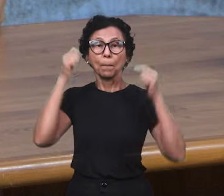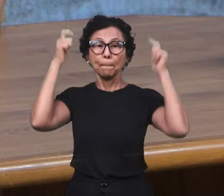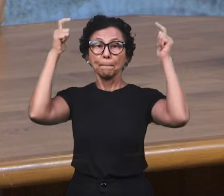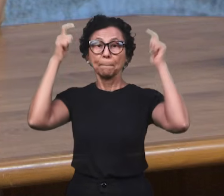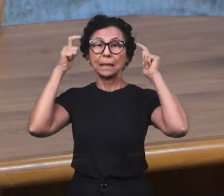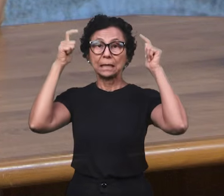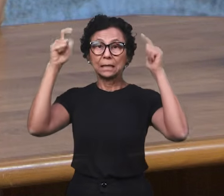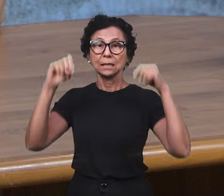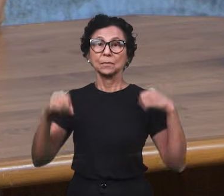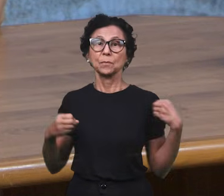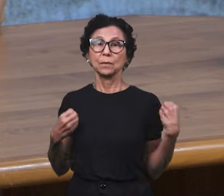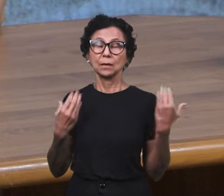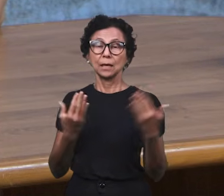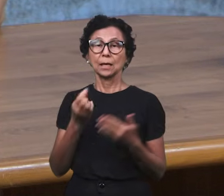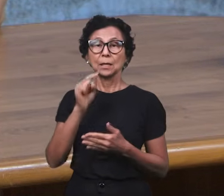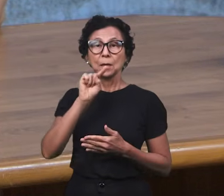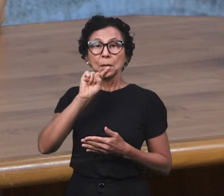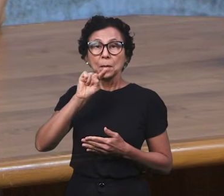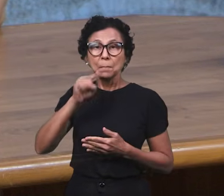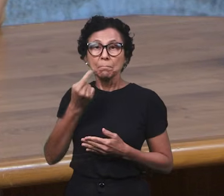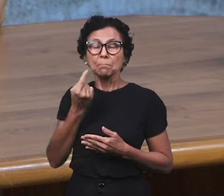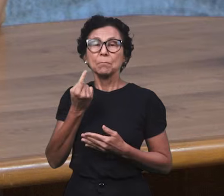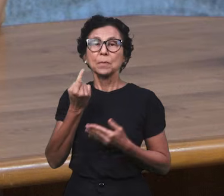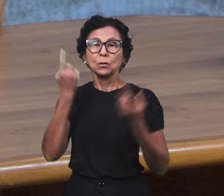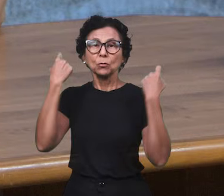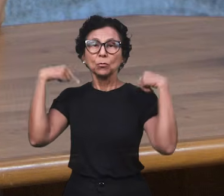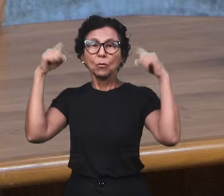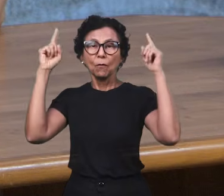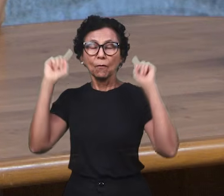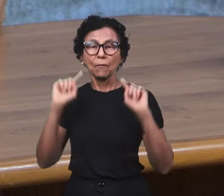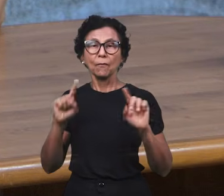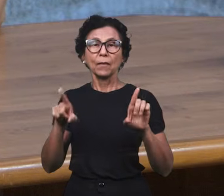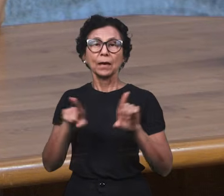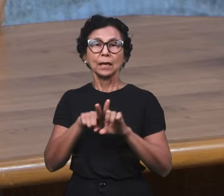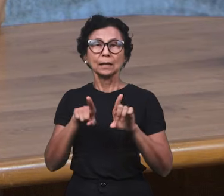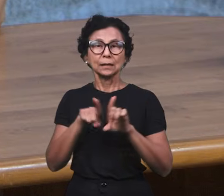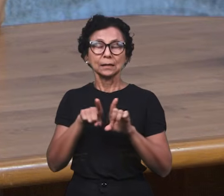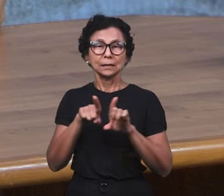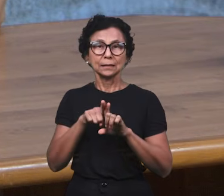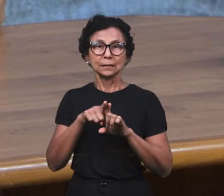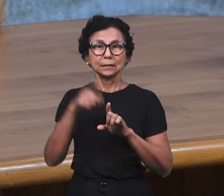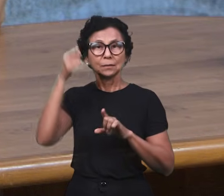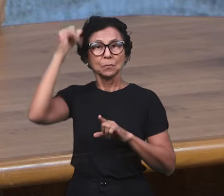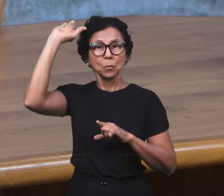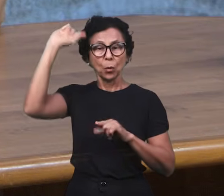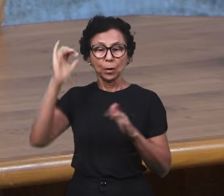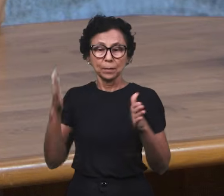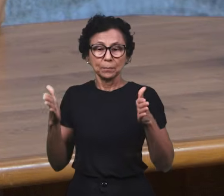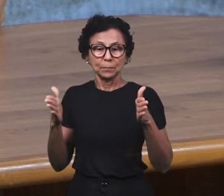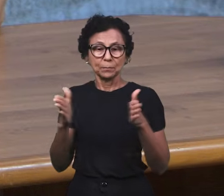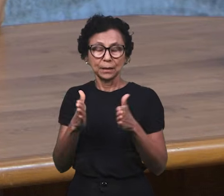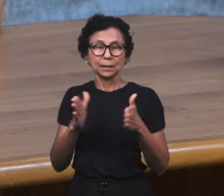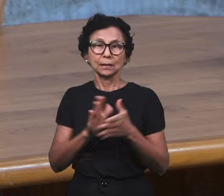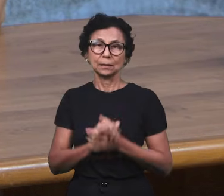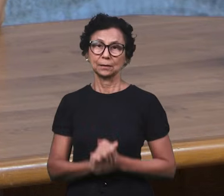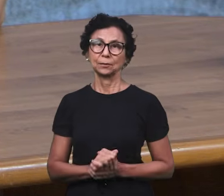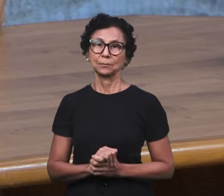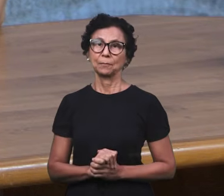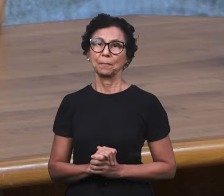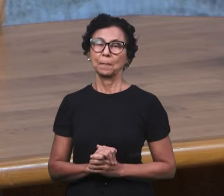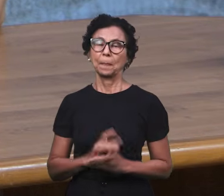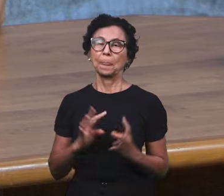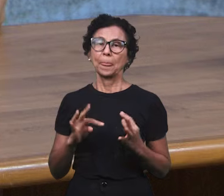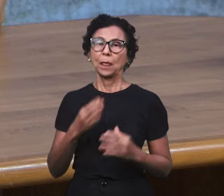congregação 1000 novilhos e 10.000 ovelhas. E os sacerdotes se